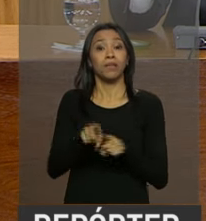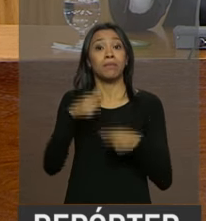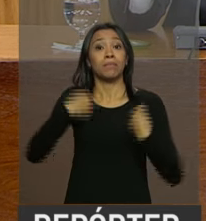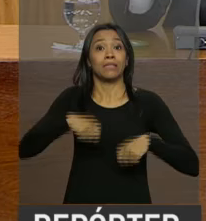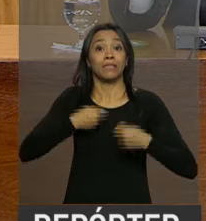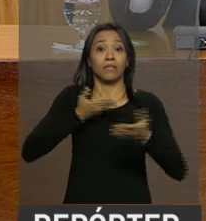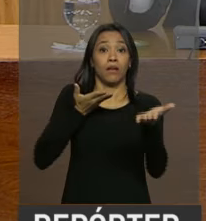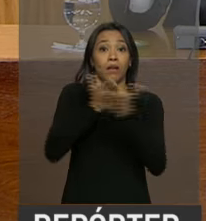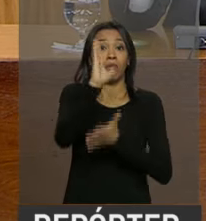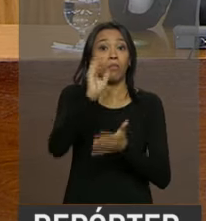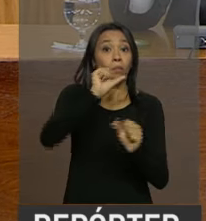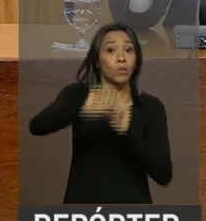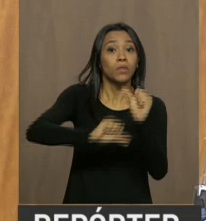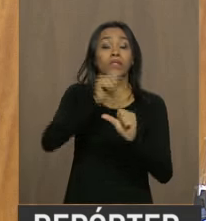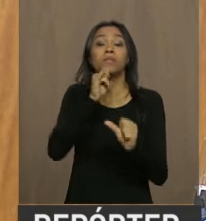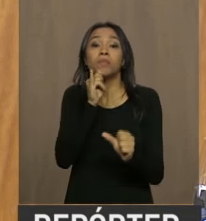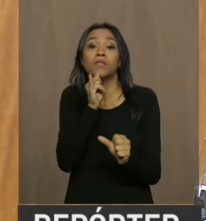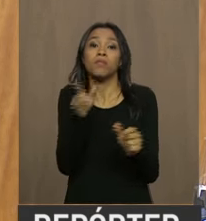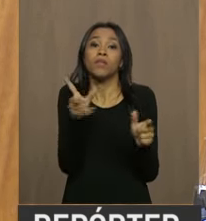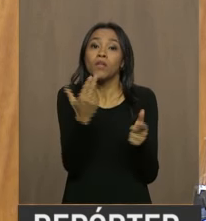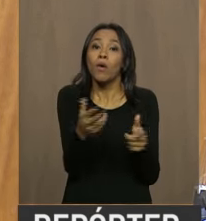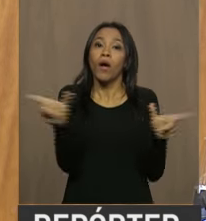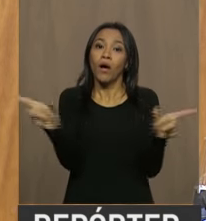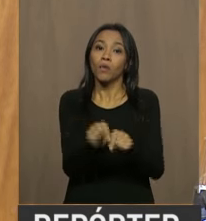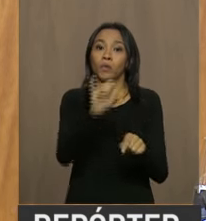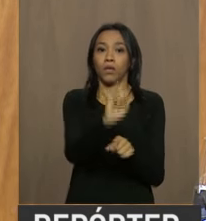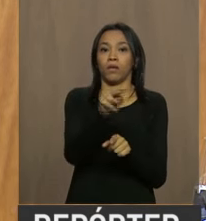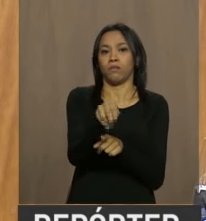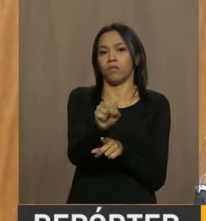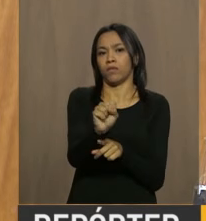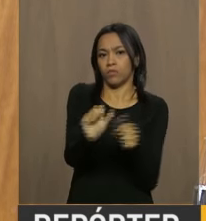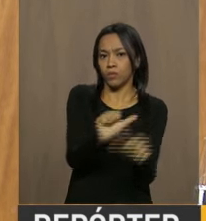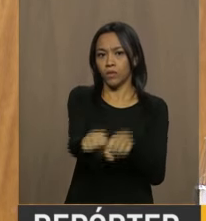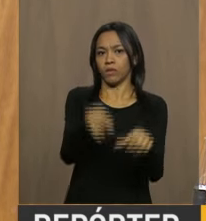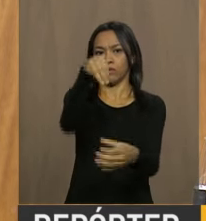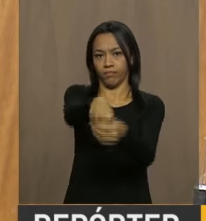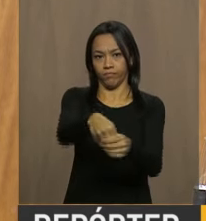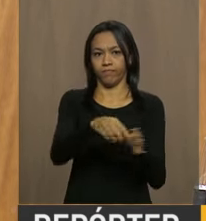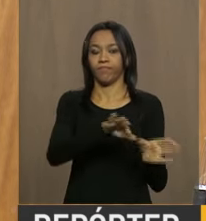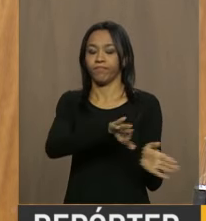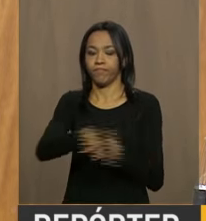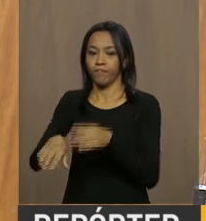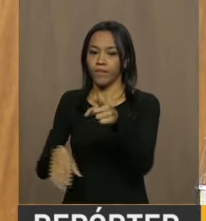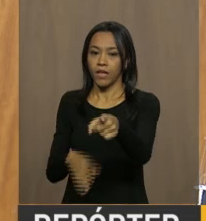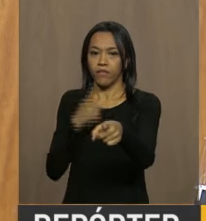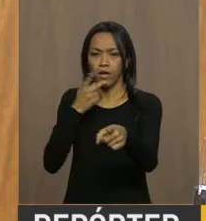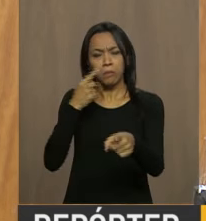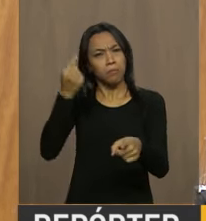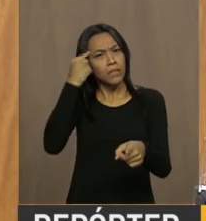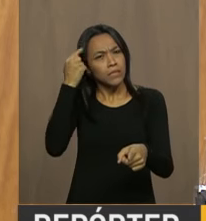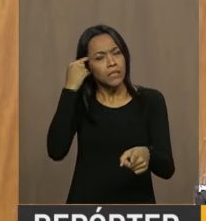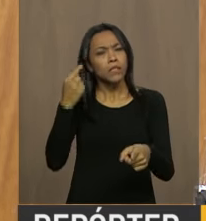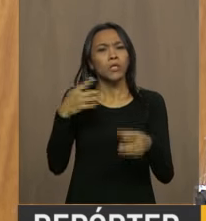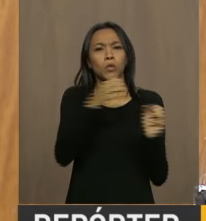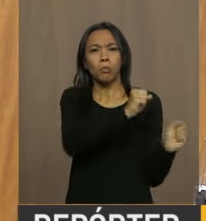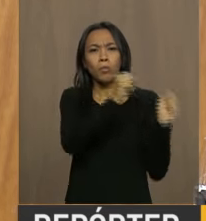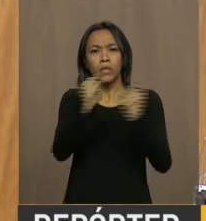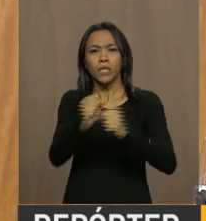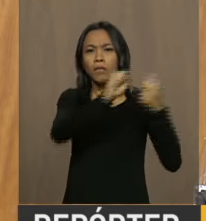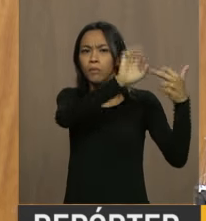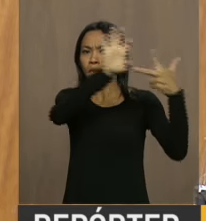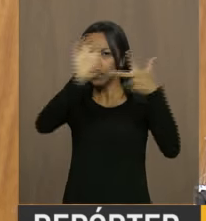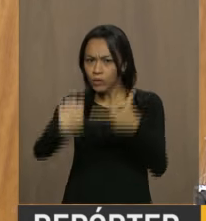reformas como a da previdência. Nós temos consciência que o poder executivo, pensando que terá condições de